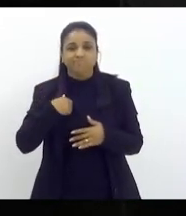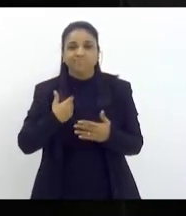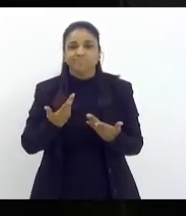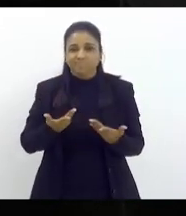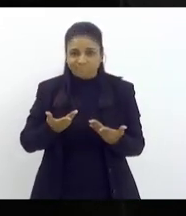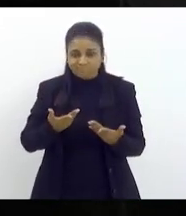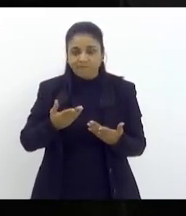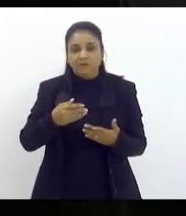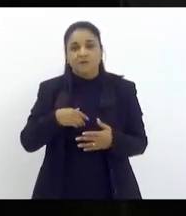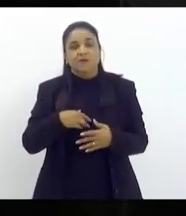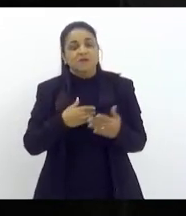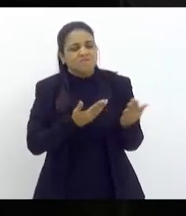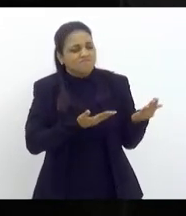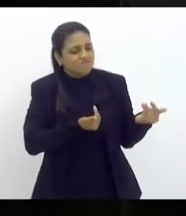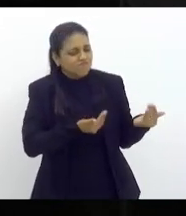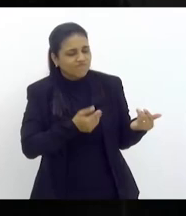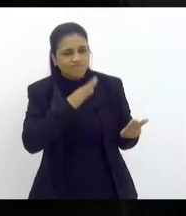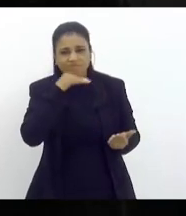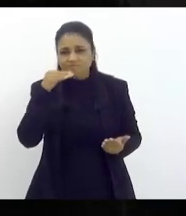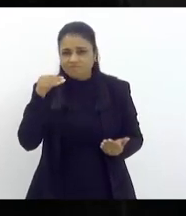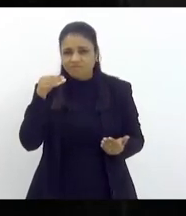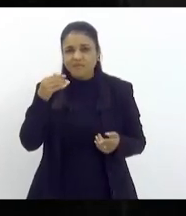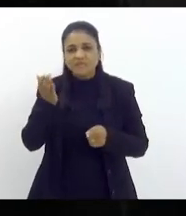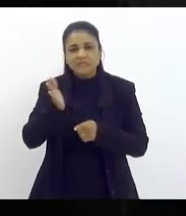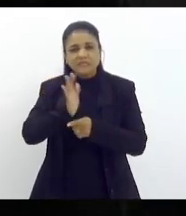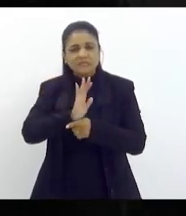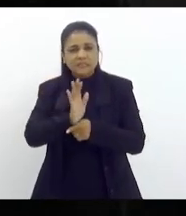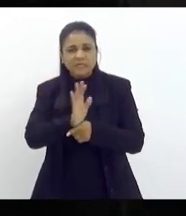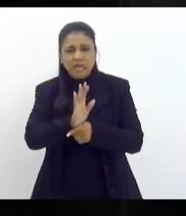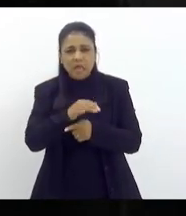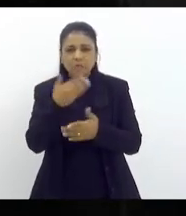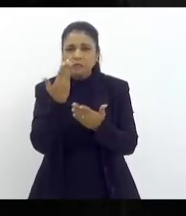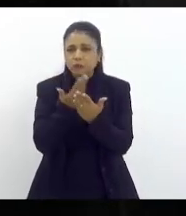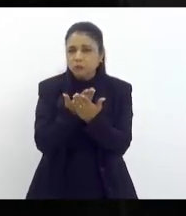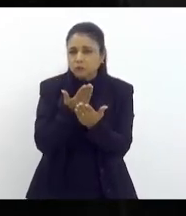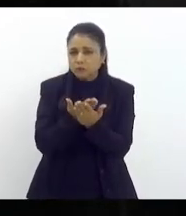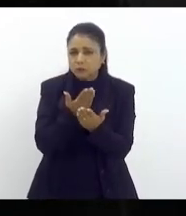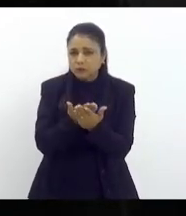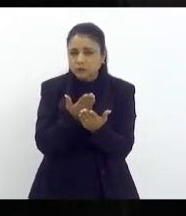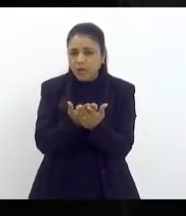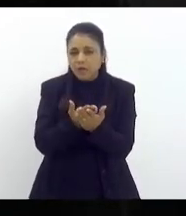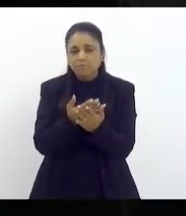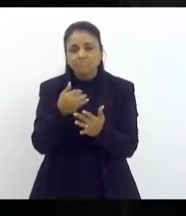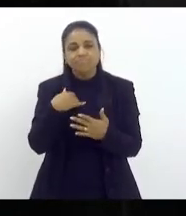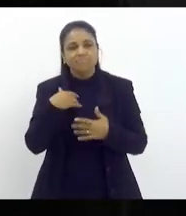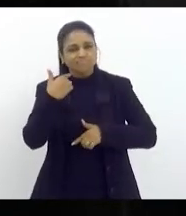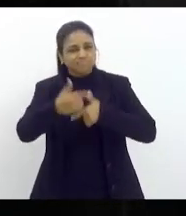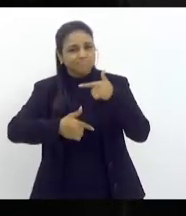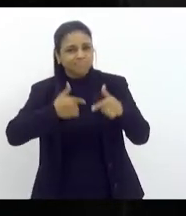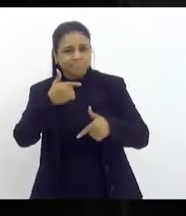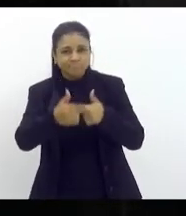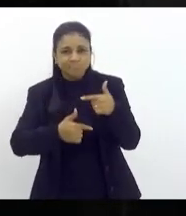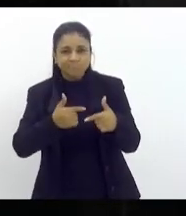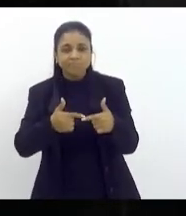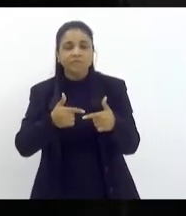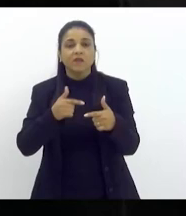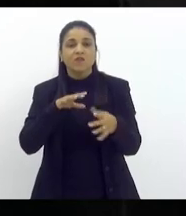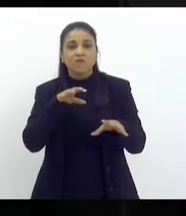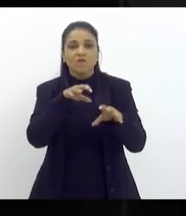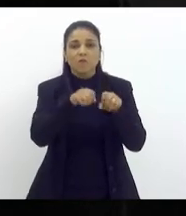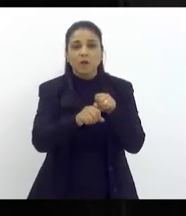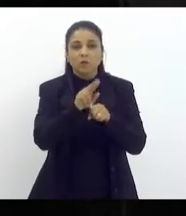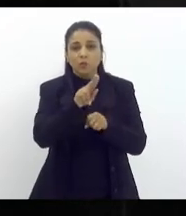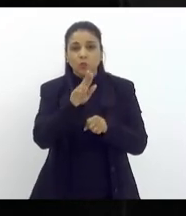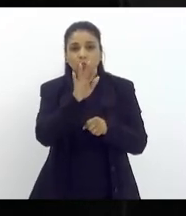cheio de projetos e energia e com o futuro promissor pela frente ele era formado pela UFF em estudos